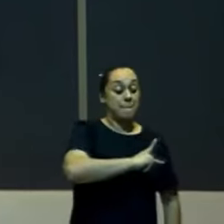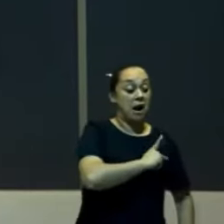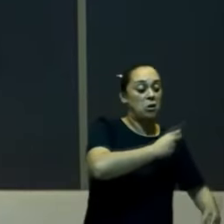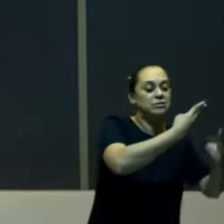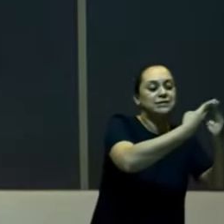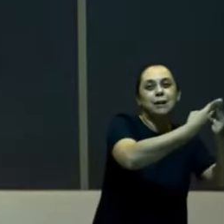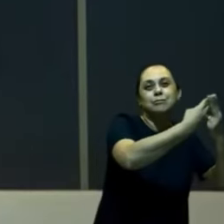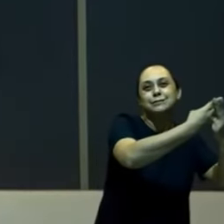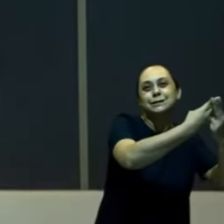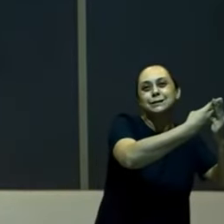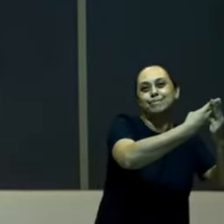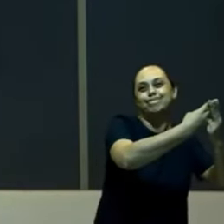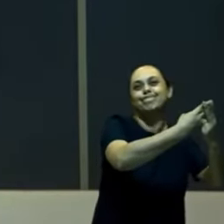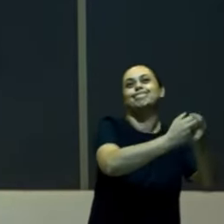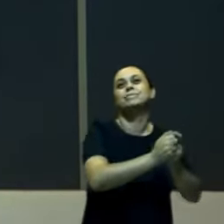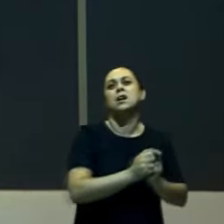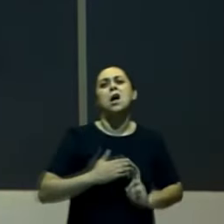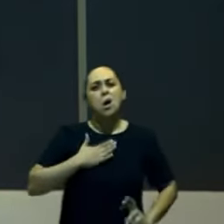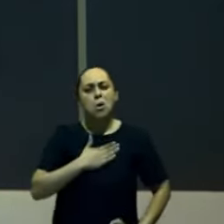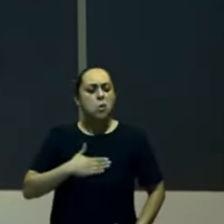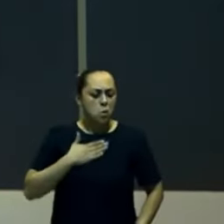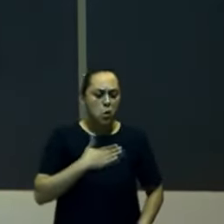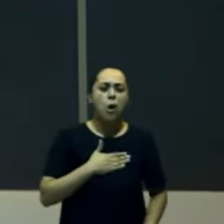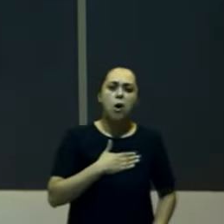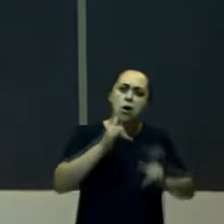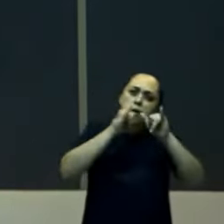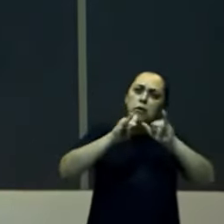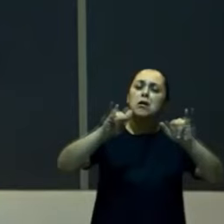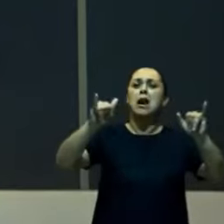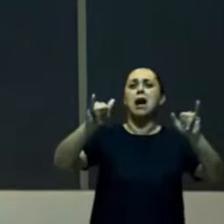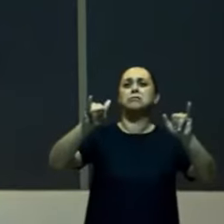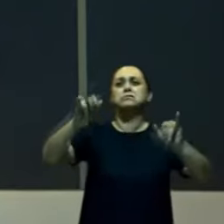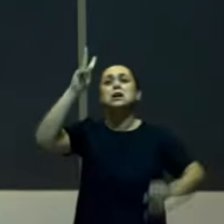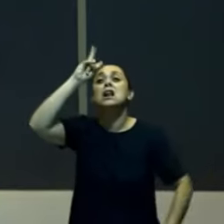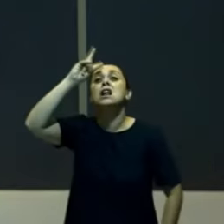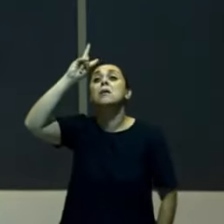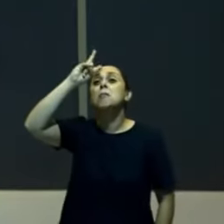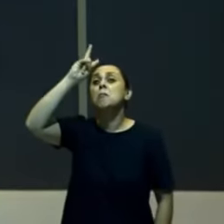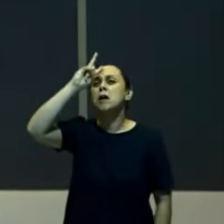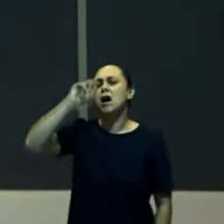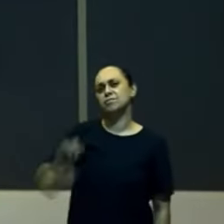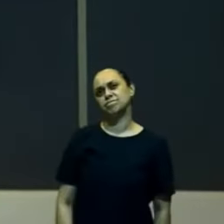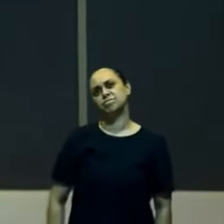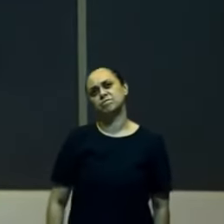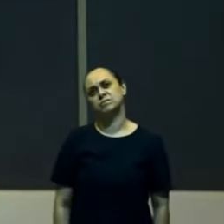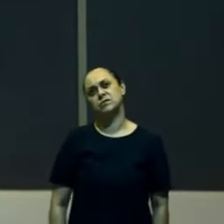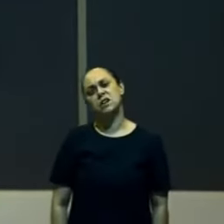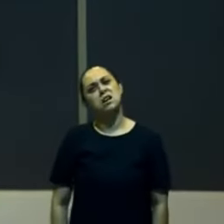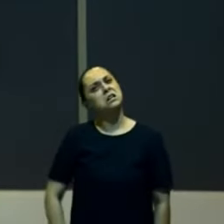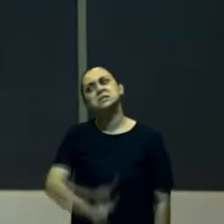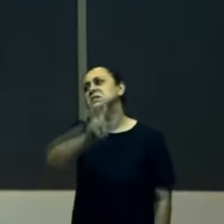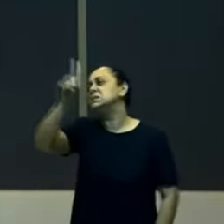Eu gosto de dizer e de relembrar: o que Deus fez na vida desta igreja,